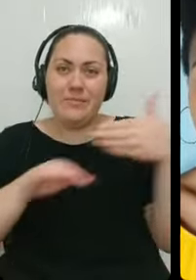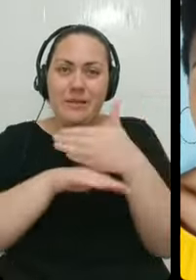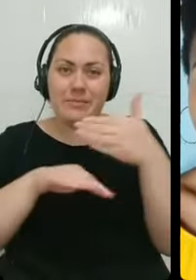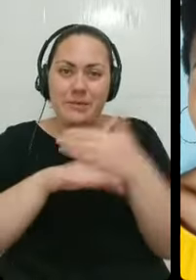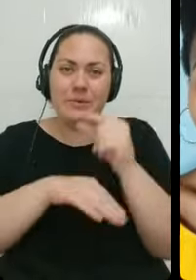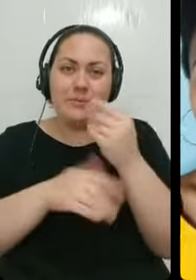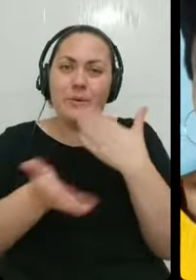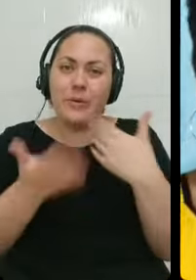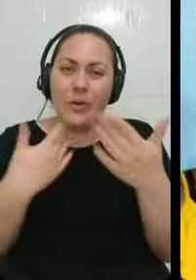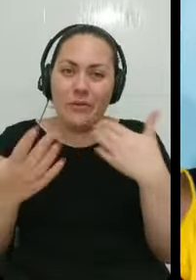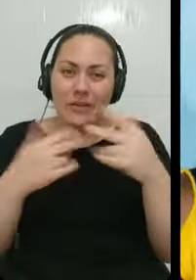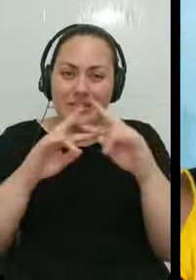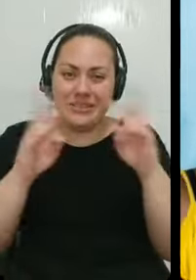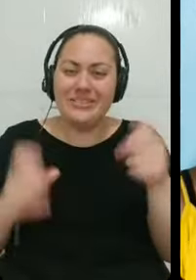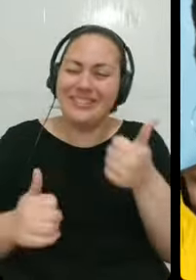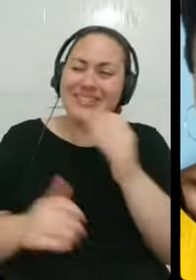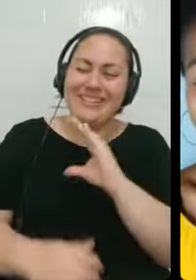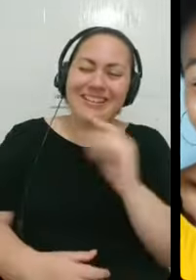pouquinho mais.